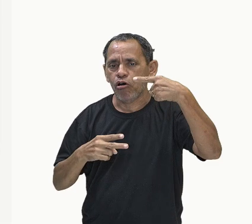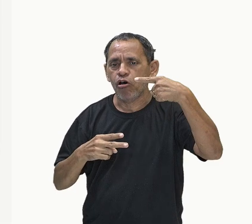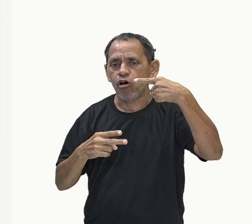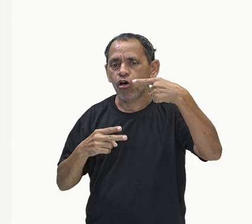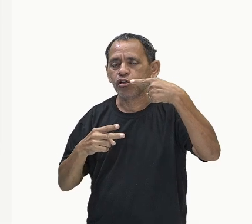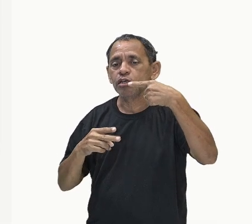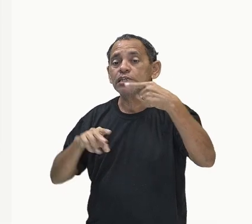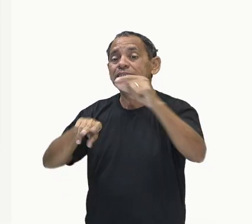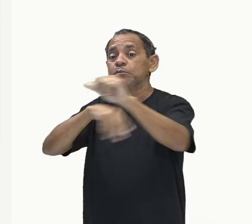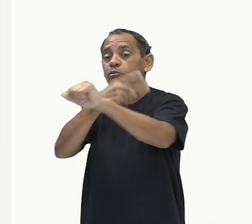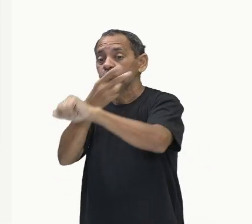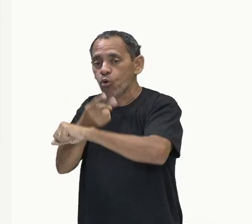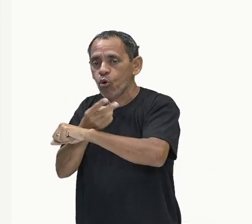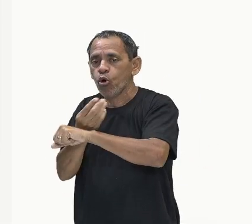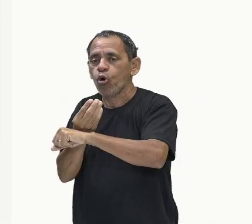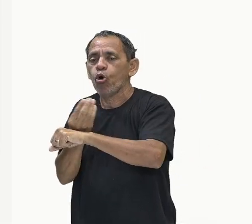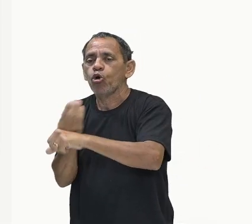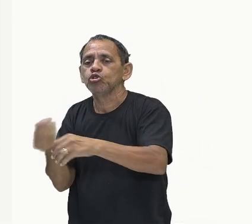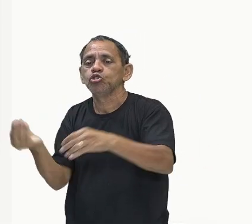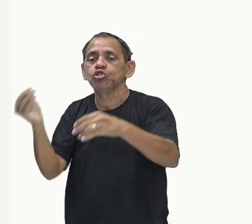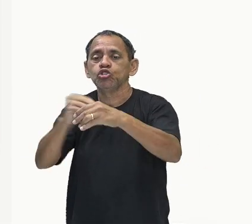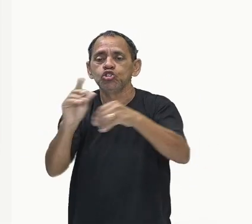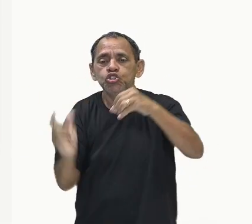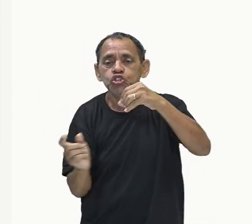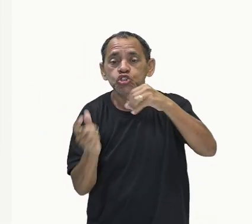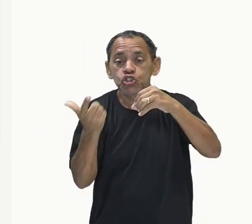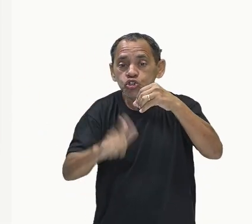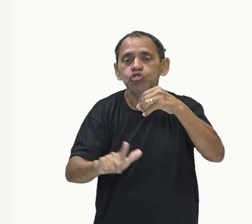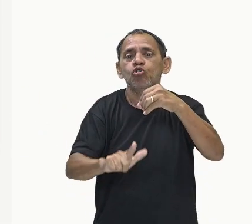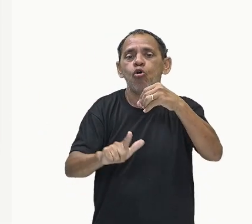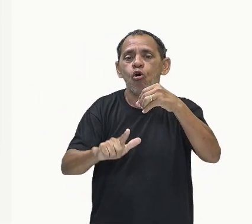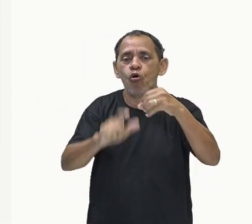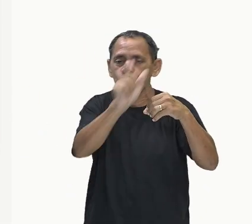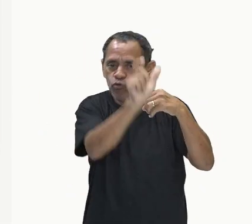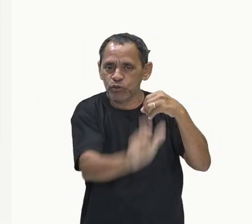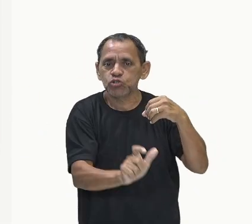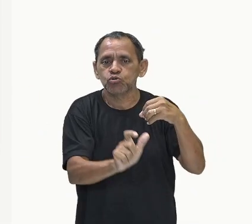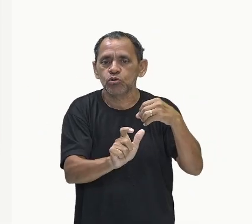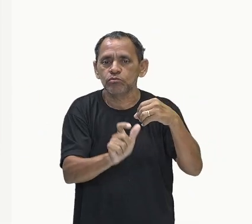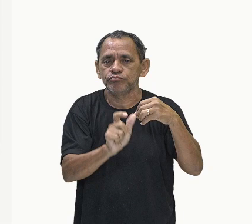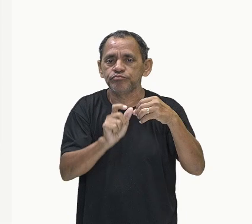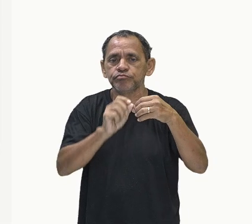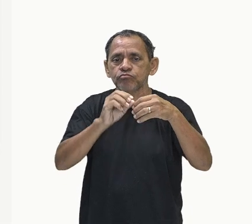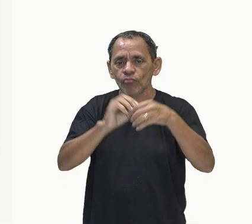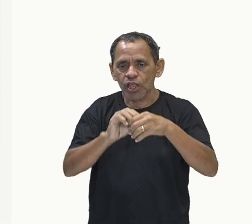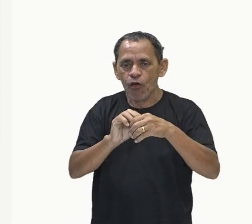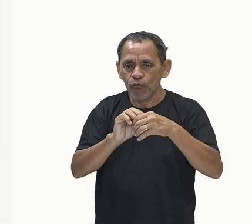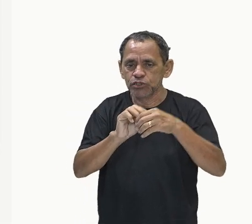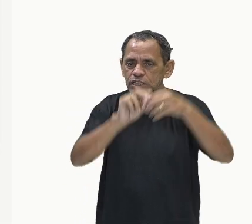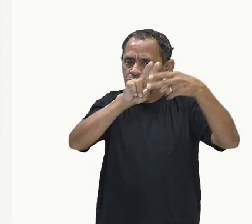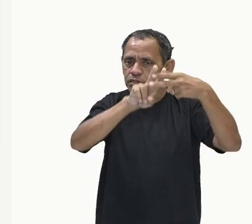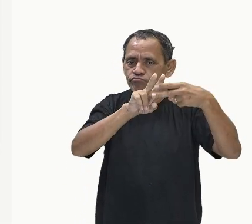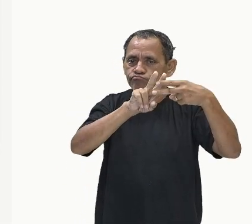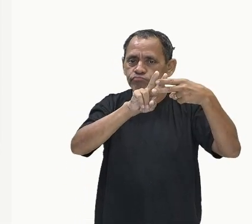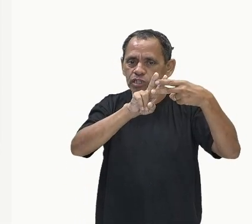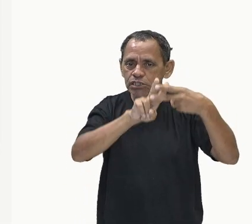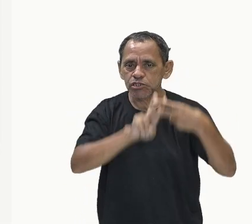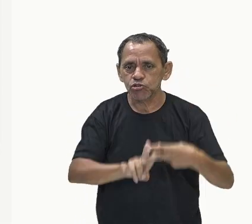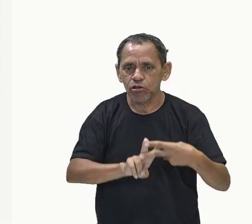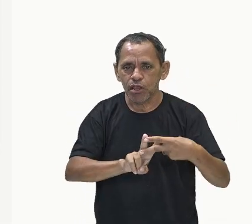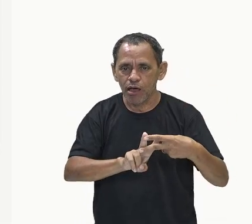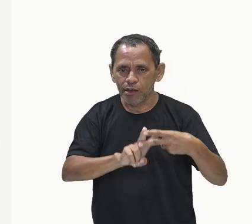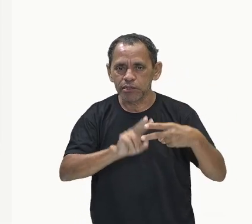o seguinte ciclo, né? Vai ser retirada do corpo do indivíduo, elas vão ser isoladas, como vocês estão vendo